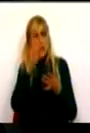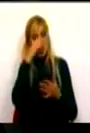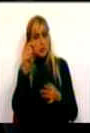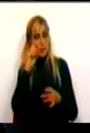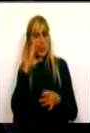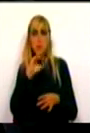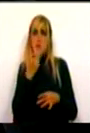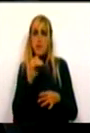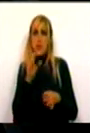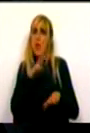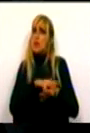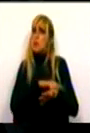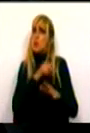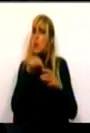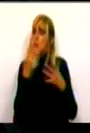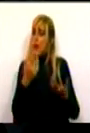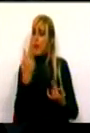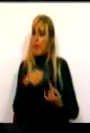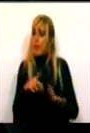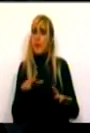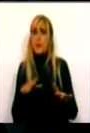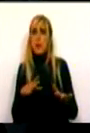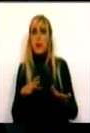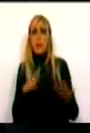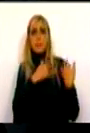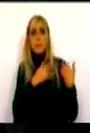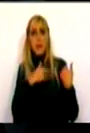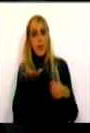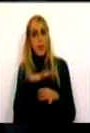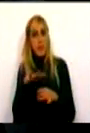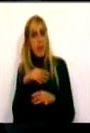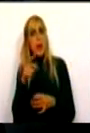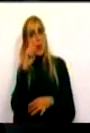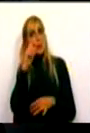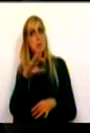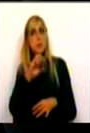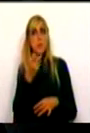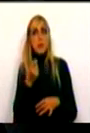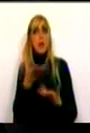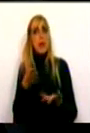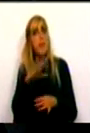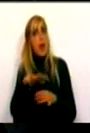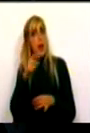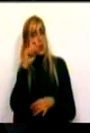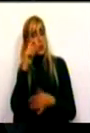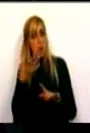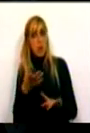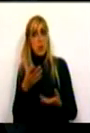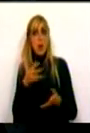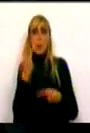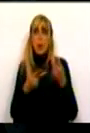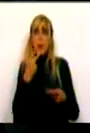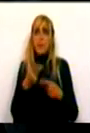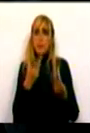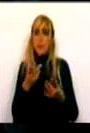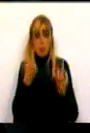civil na gestão interna que tive é o téo aner de proteção civil e na área da segurança e que numa obsessão para